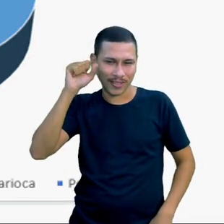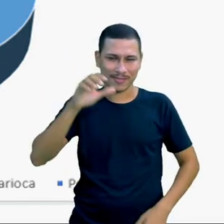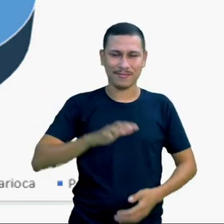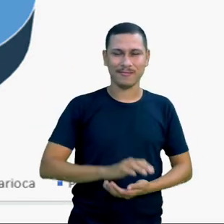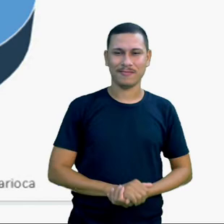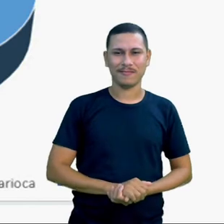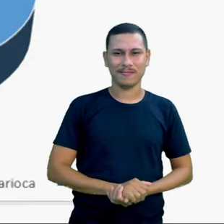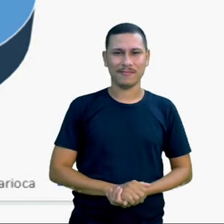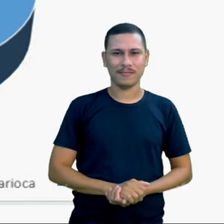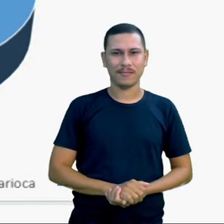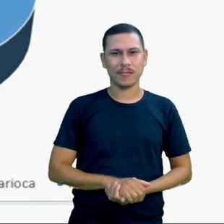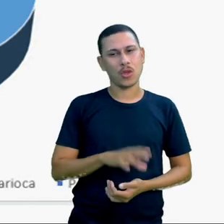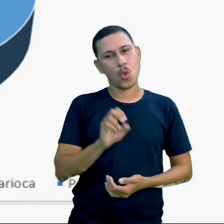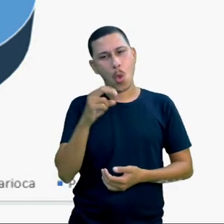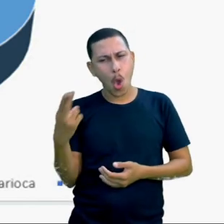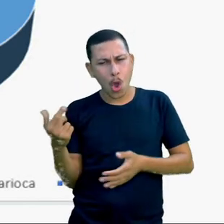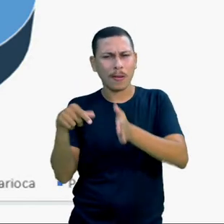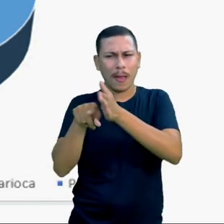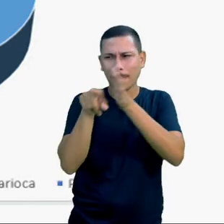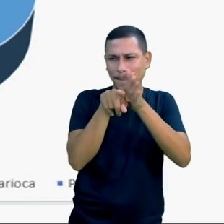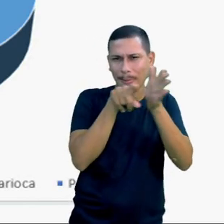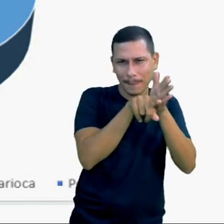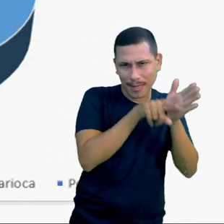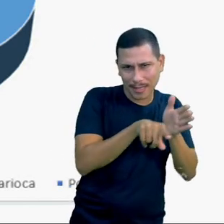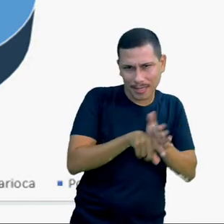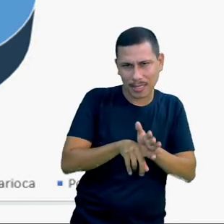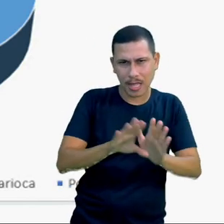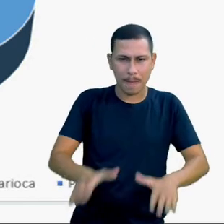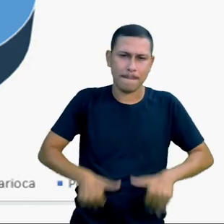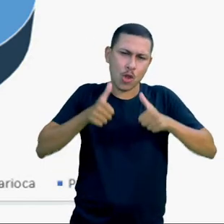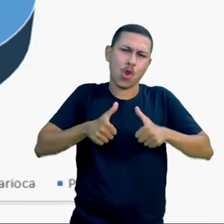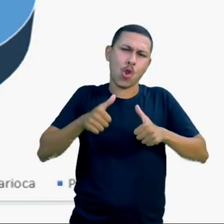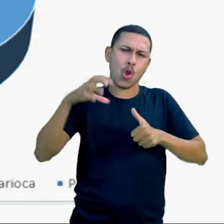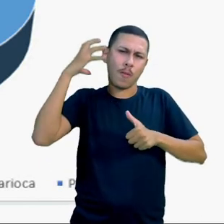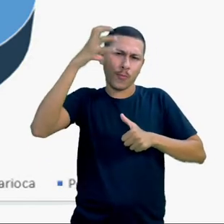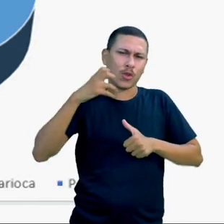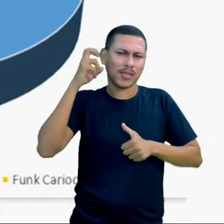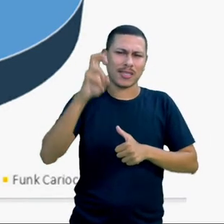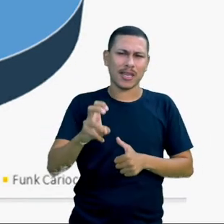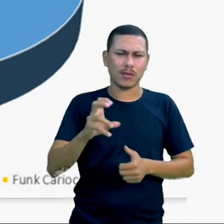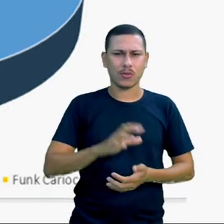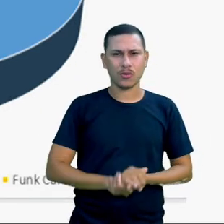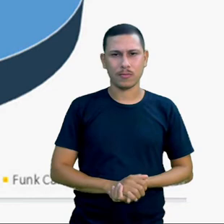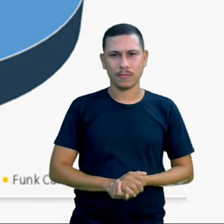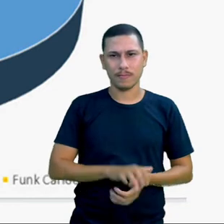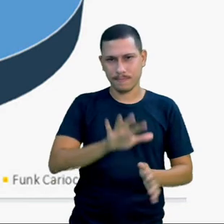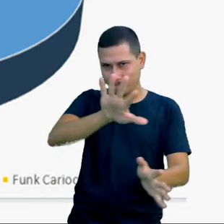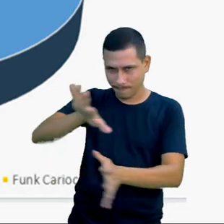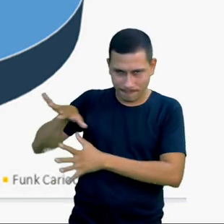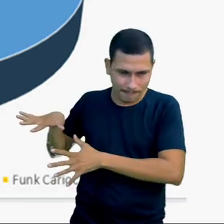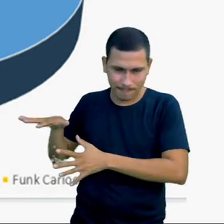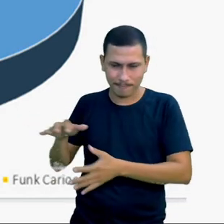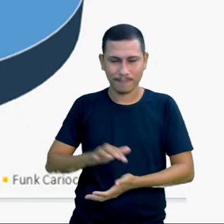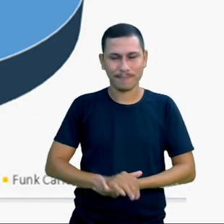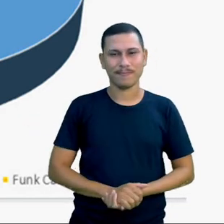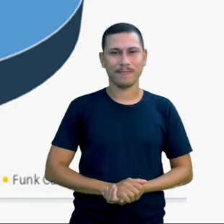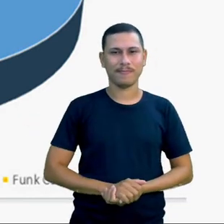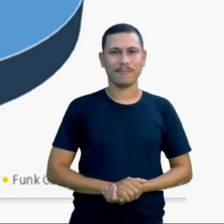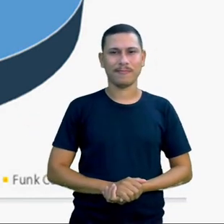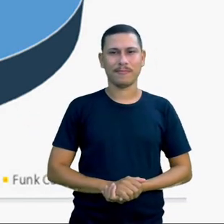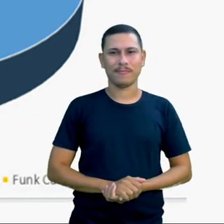plataforma ou dessa pesquisa de top 5, ok? Vamos à próxima pergunta?